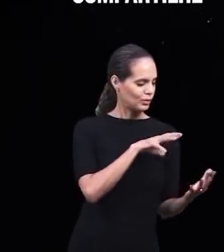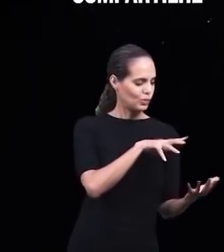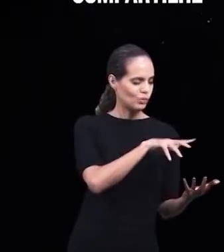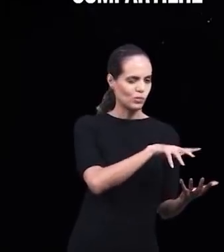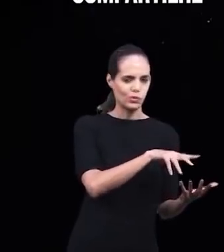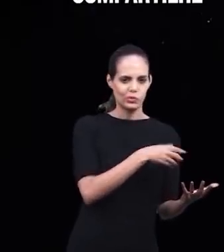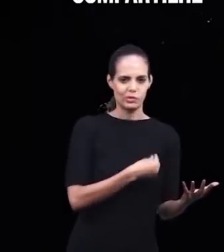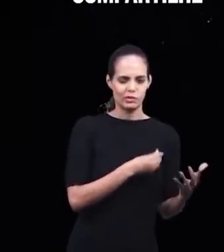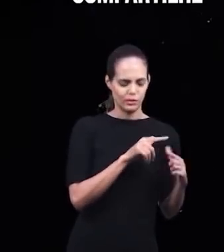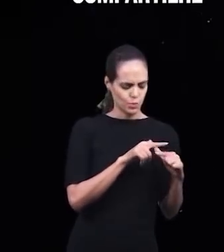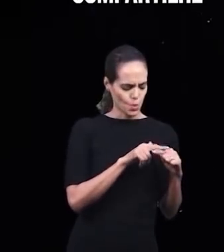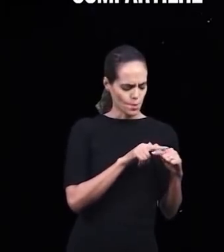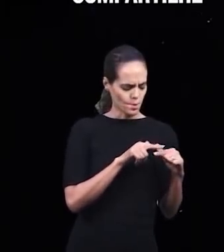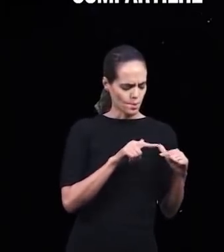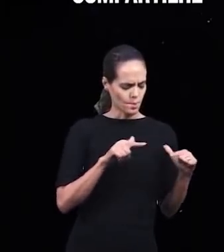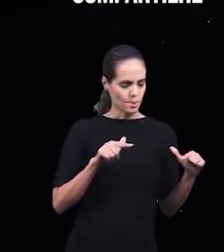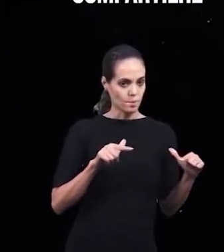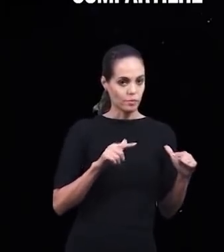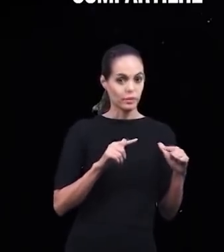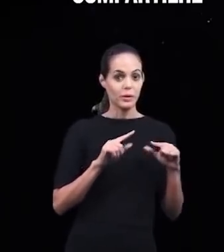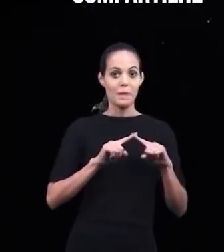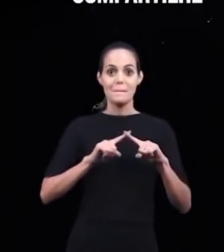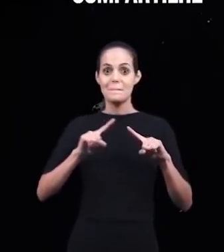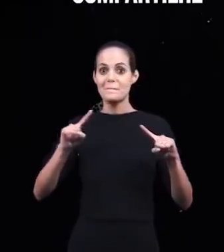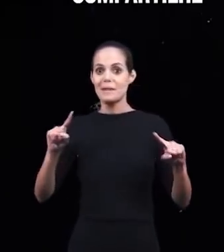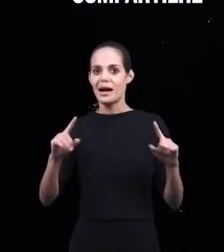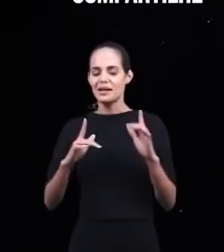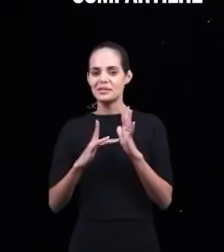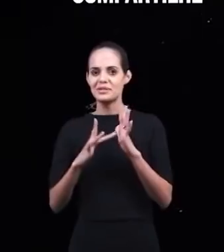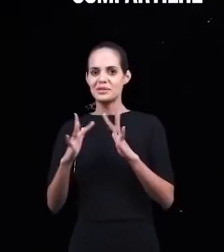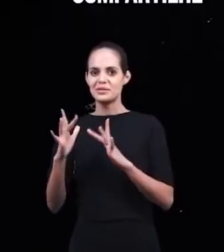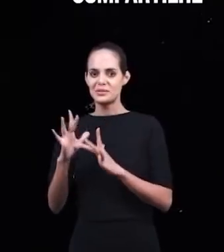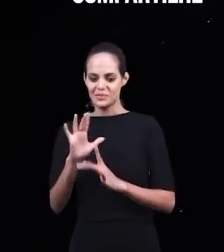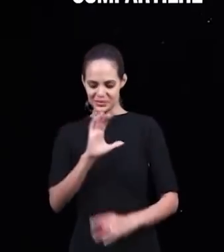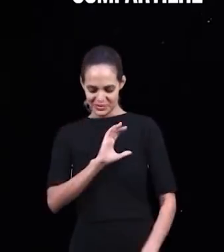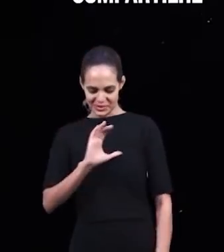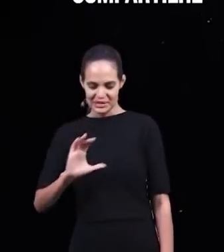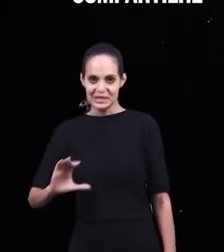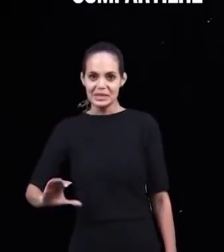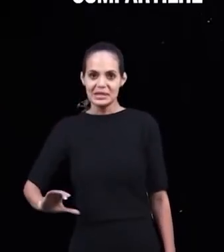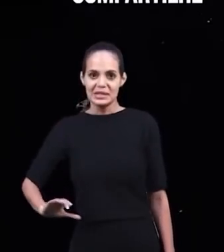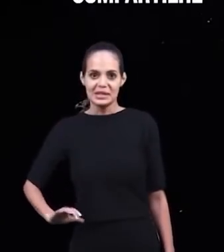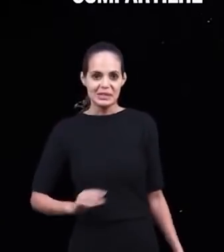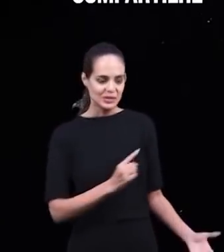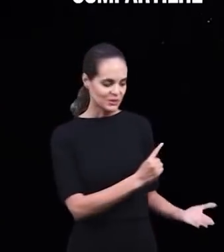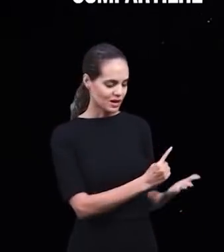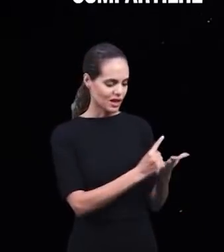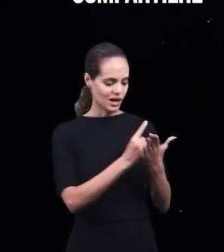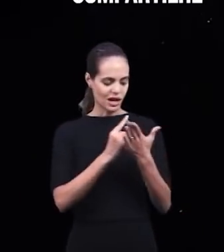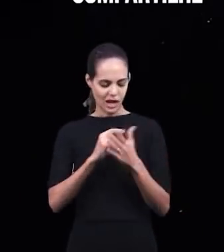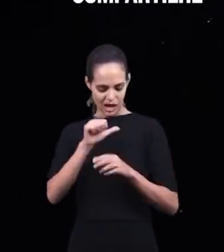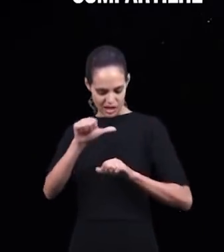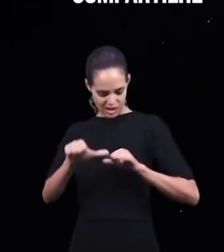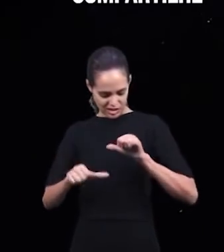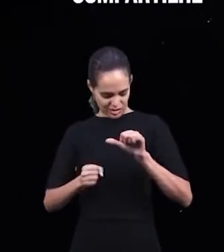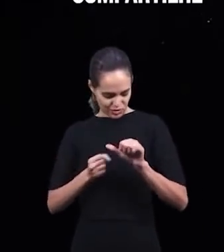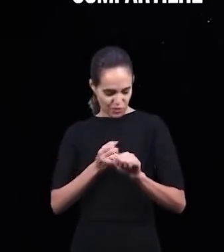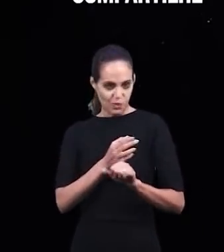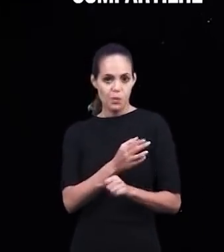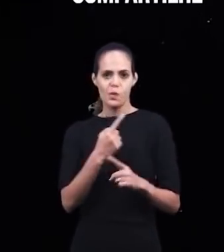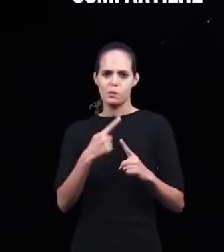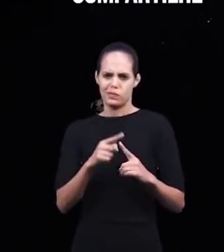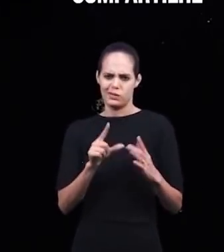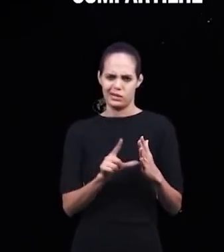vazia, Jesus Cristo transformou. Não tinha